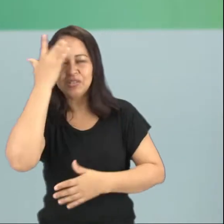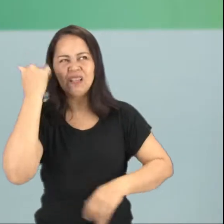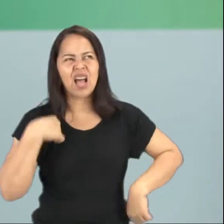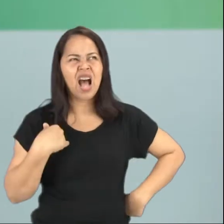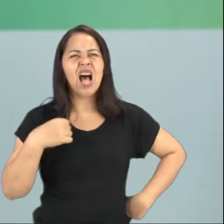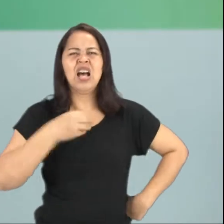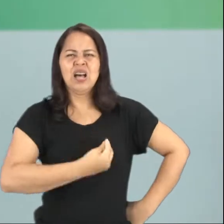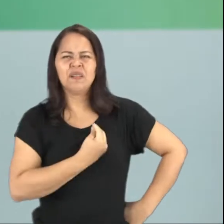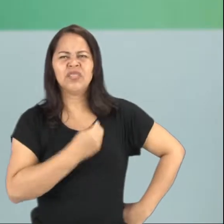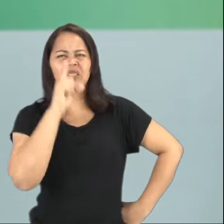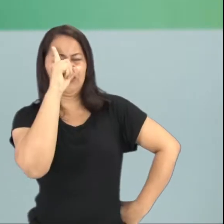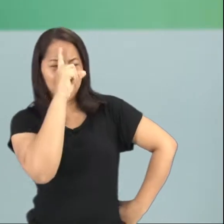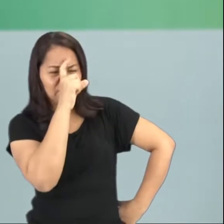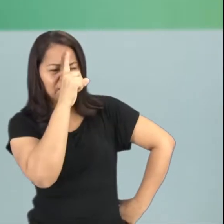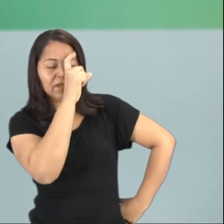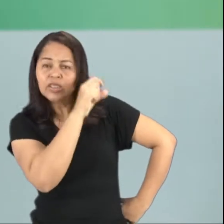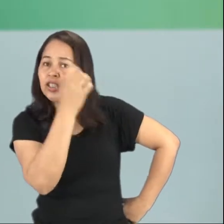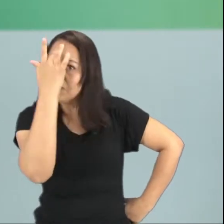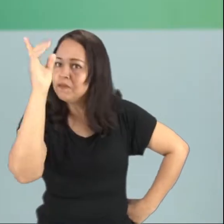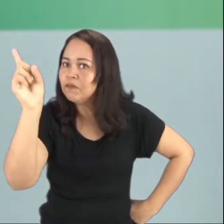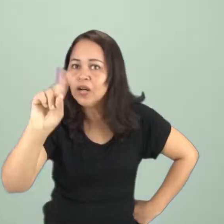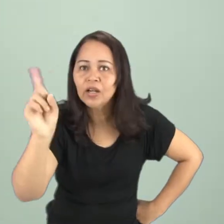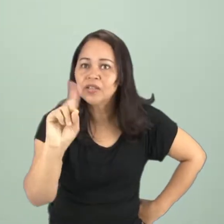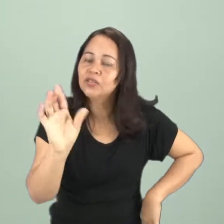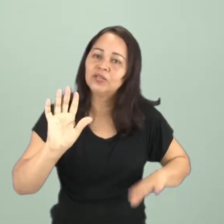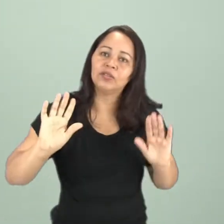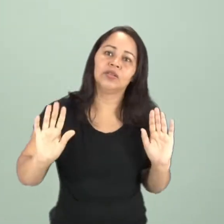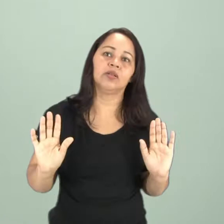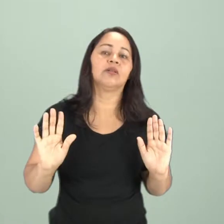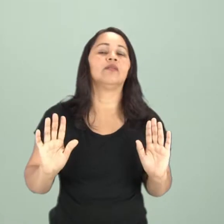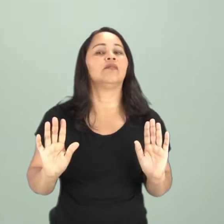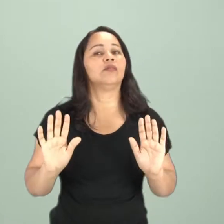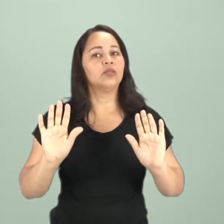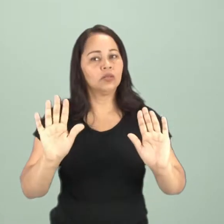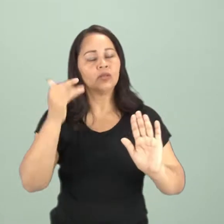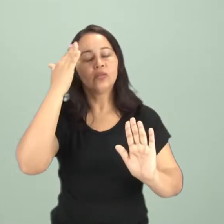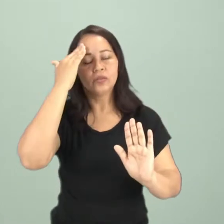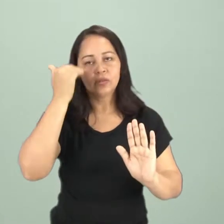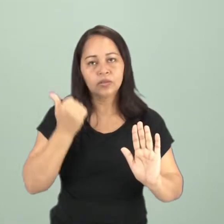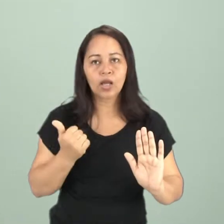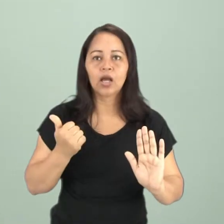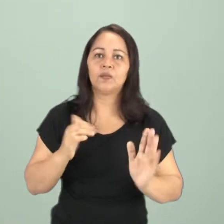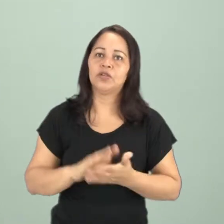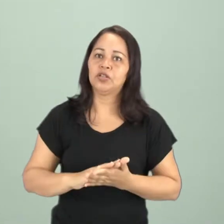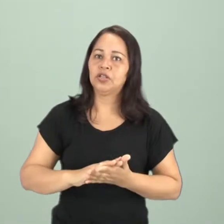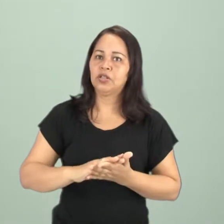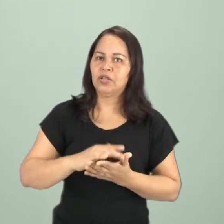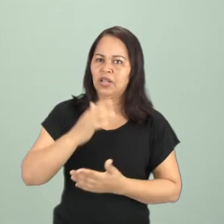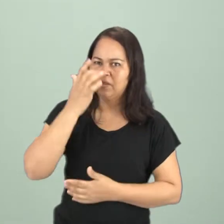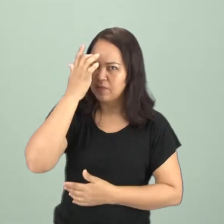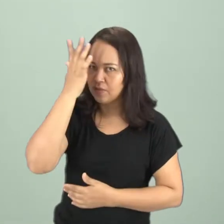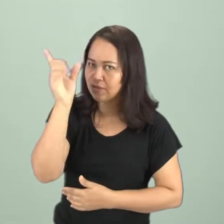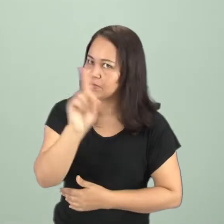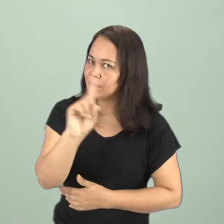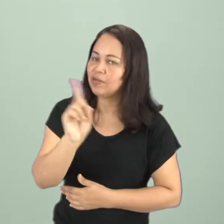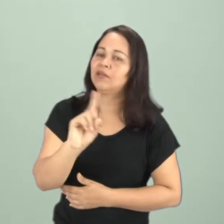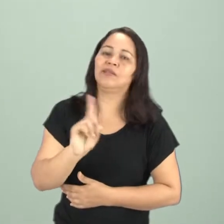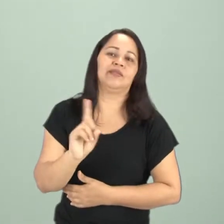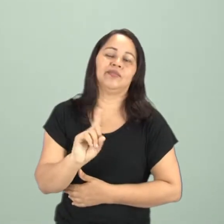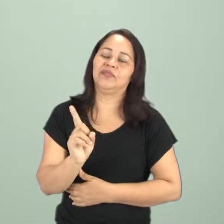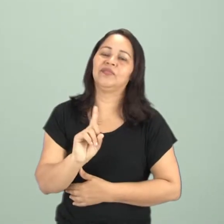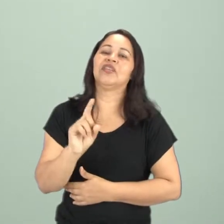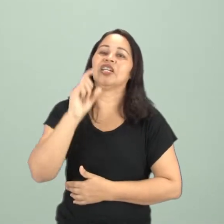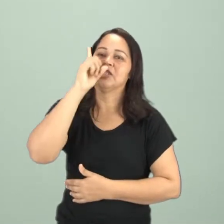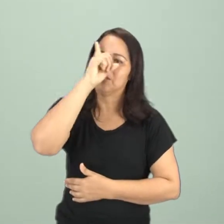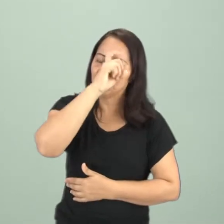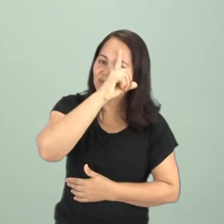muito difícil, ela não é fácil, como a senhora fala, ela não é fácil assim. Não, gente, a vida não é fácil, nunca foi, não vai ser para ninguém. Realmente nós teremos